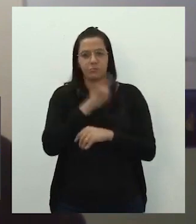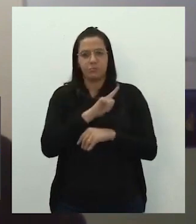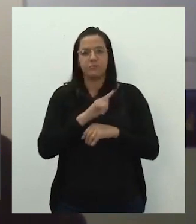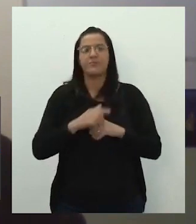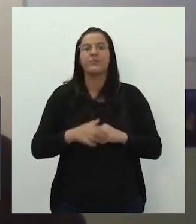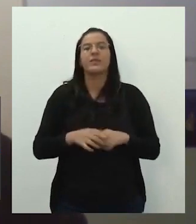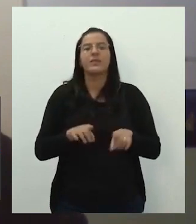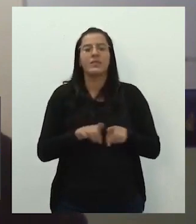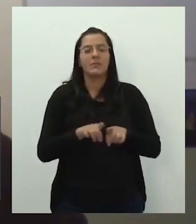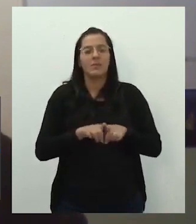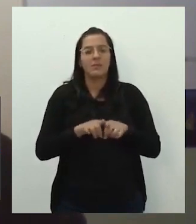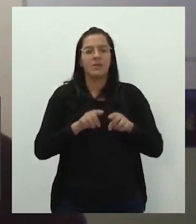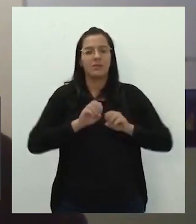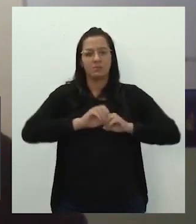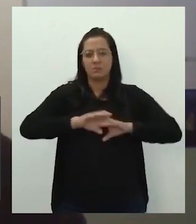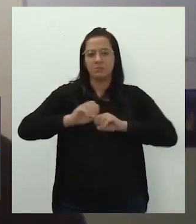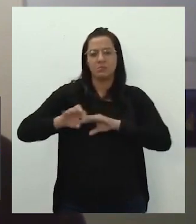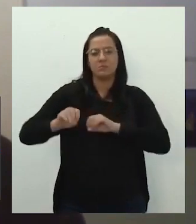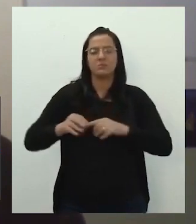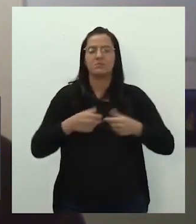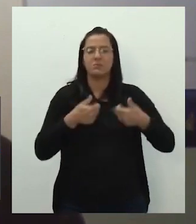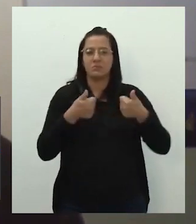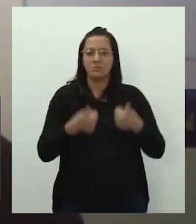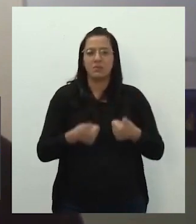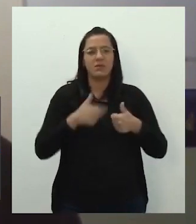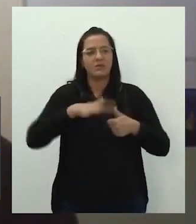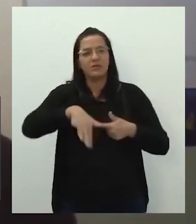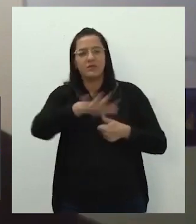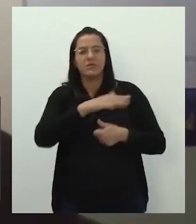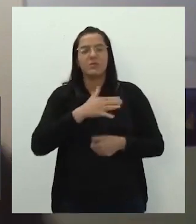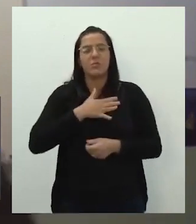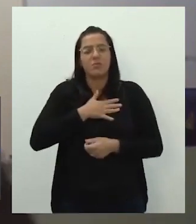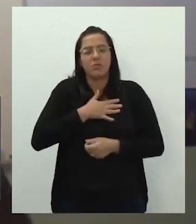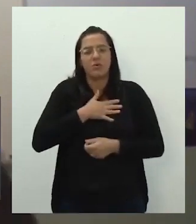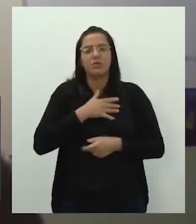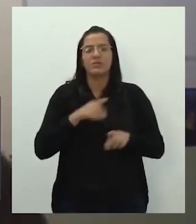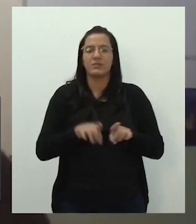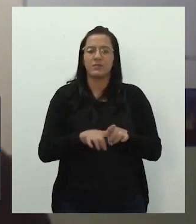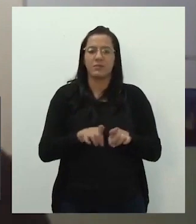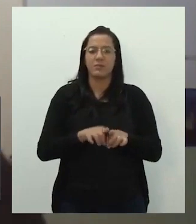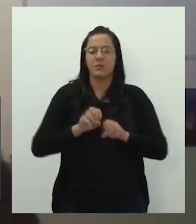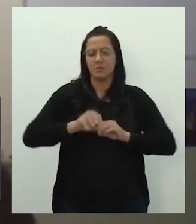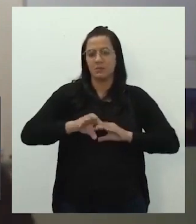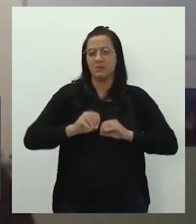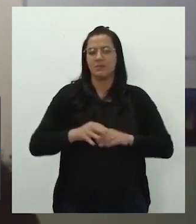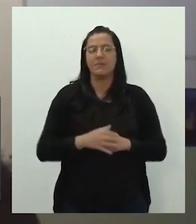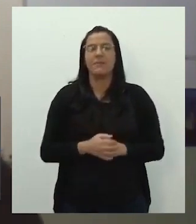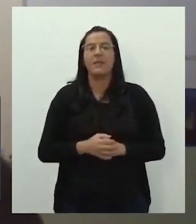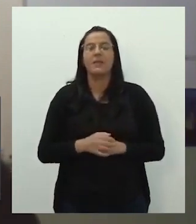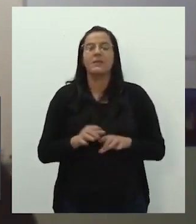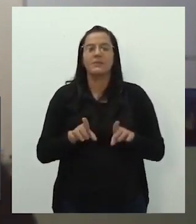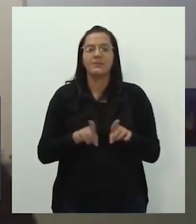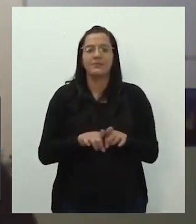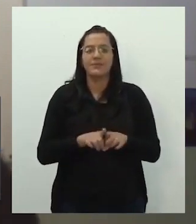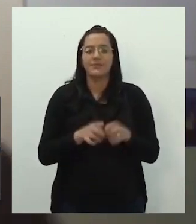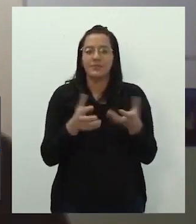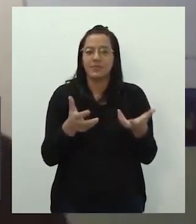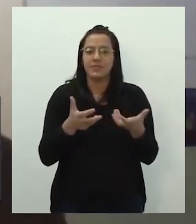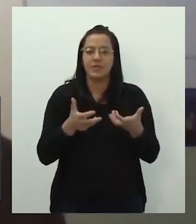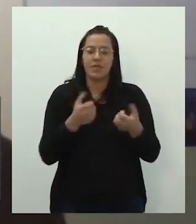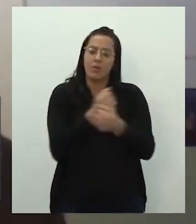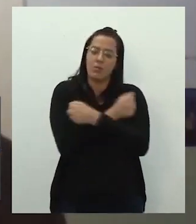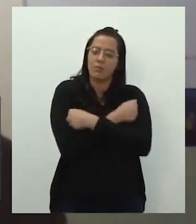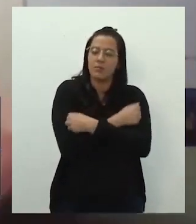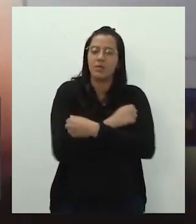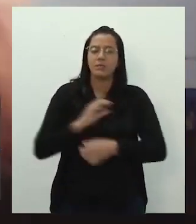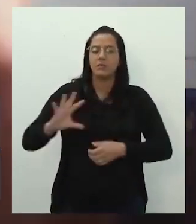acessar o material e que vocês também possam gostar das aulas, né? Eu queria, né, nesse fim, mandar um abraço aí para todos os